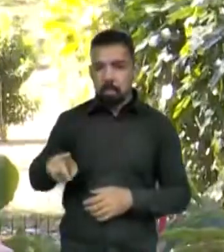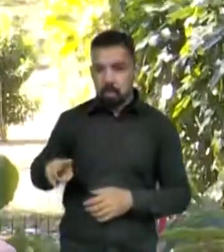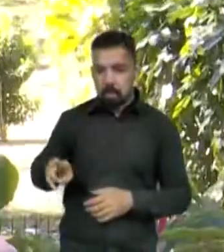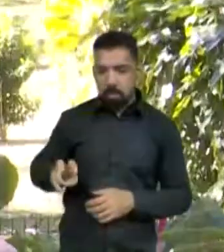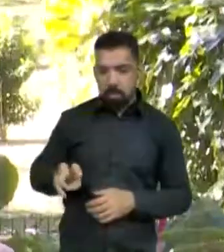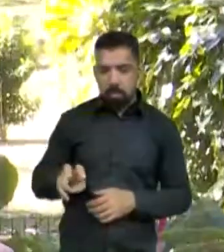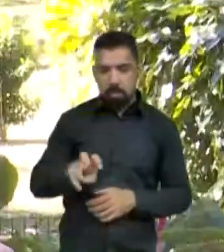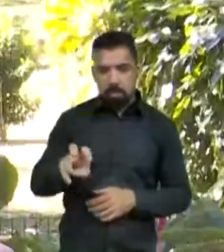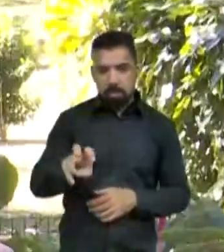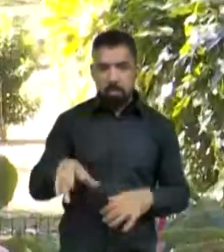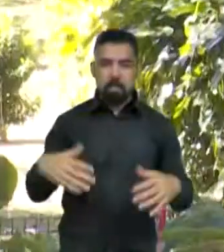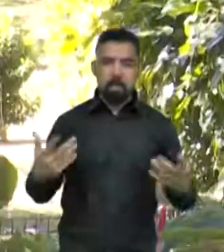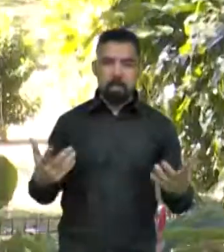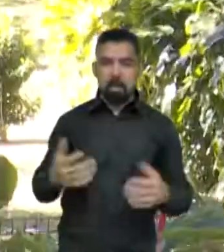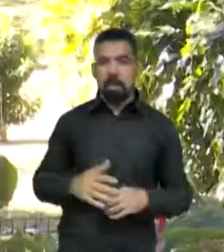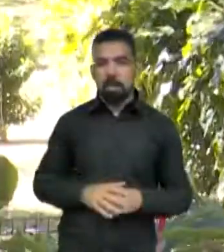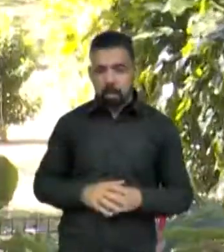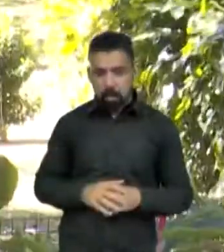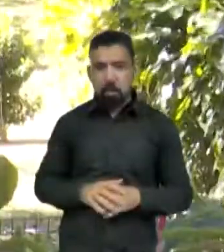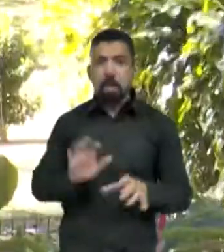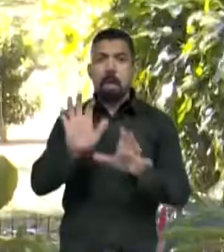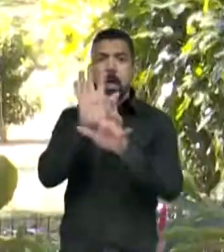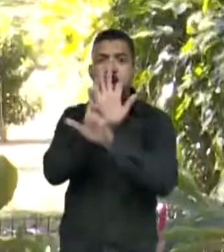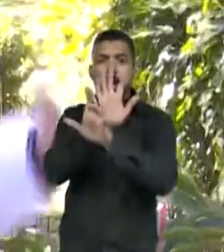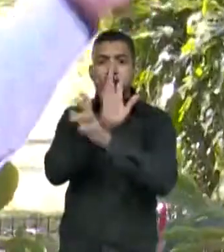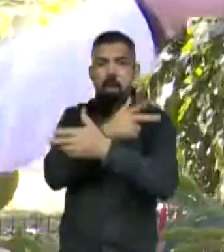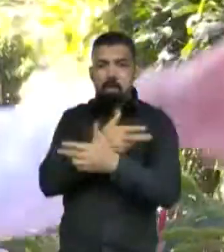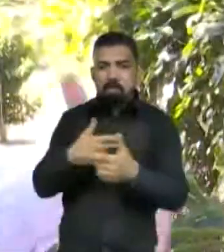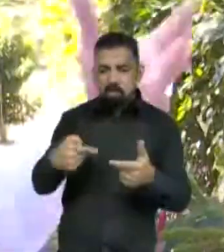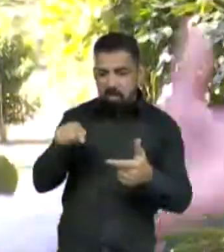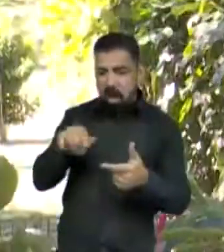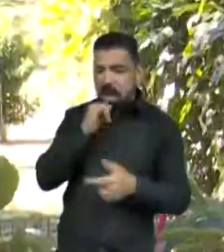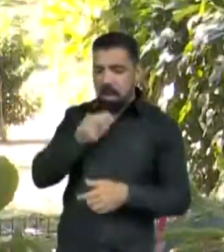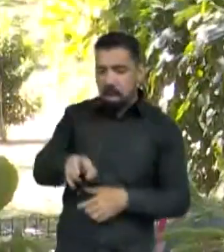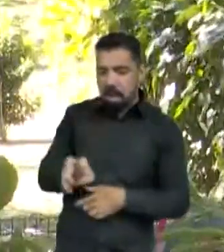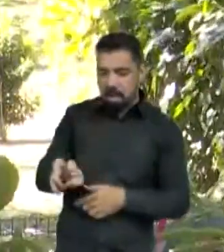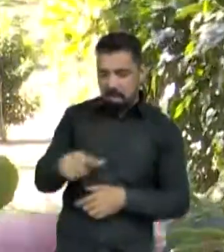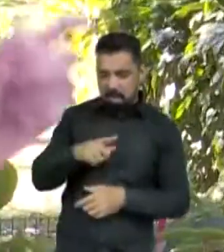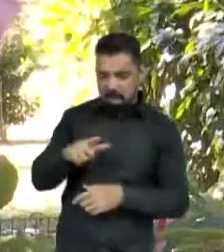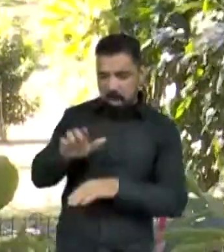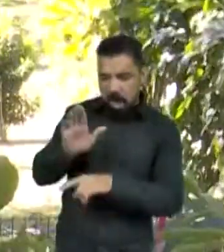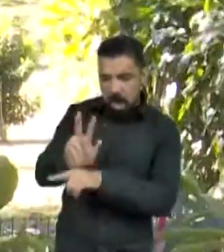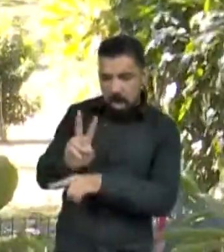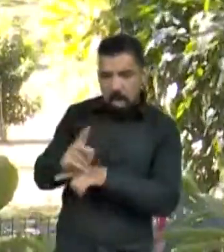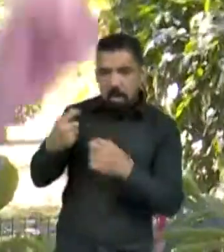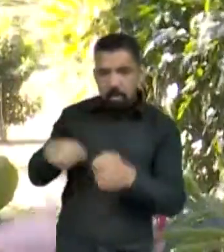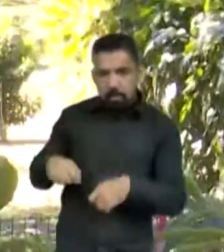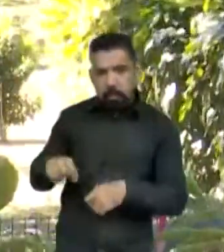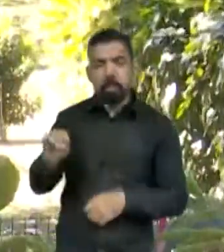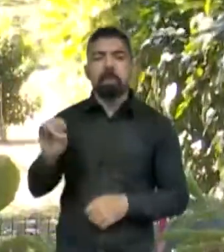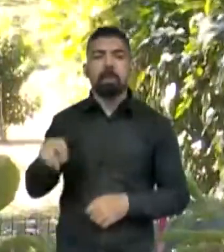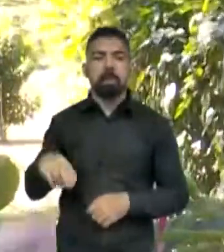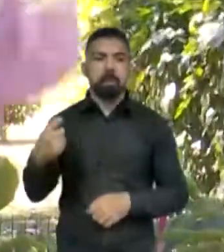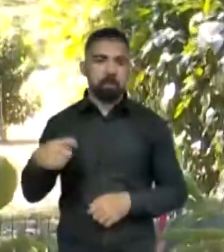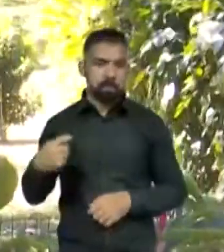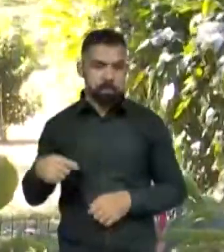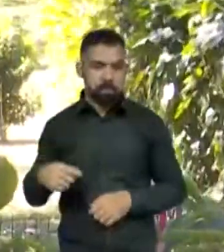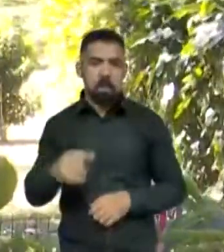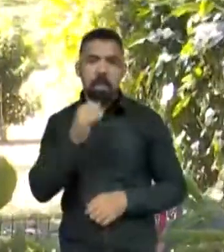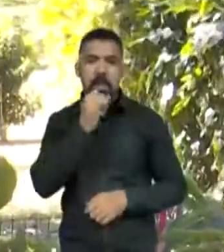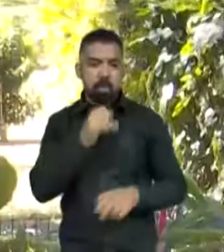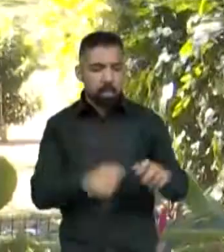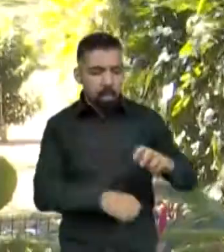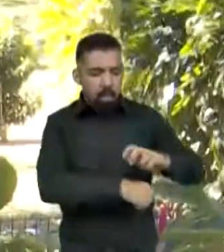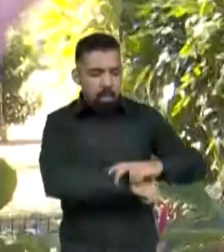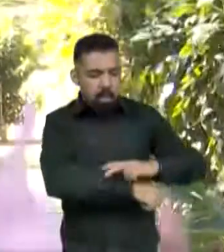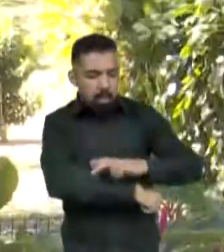falar assim, como assim, mas tem que proteger serpente também? Tem que proteger serpente, ela tem um papel muito importante no meio ambiente, assim como pequenos répteis, pequenos anfíbios, além de